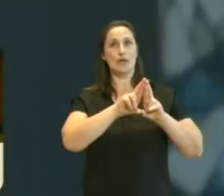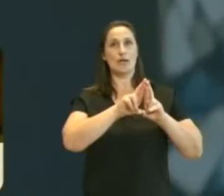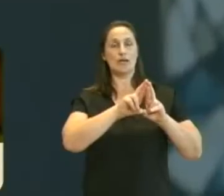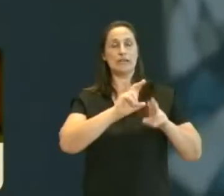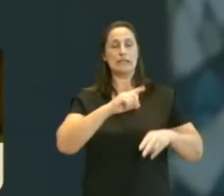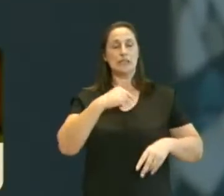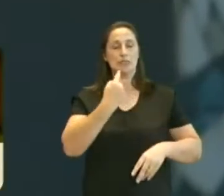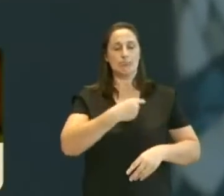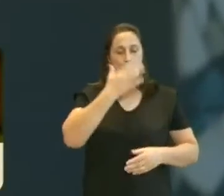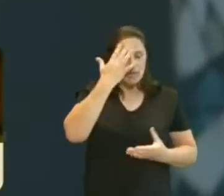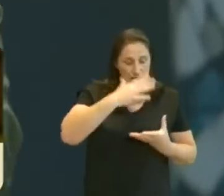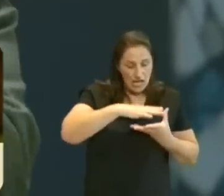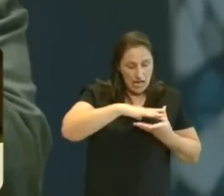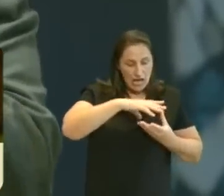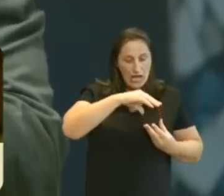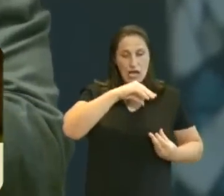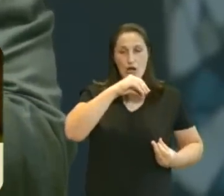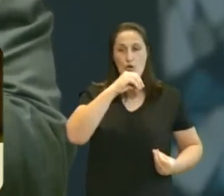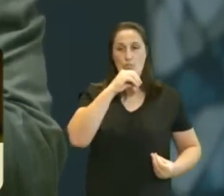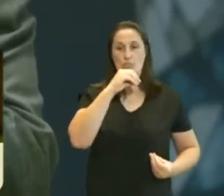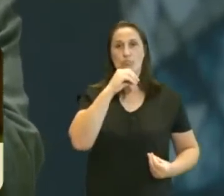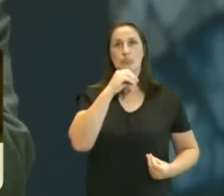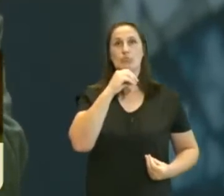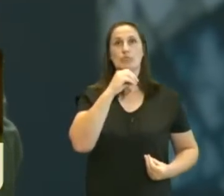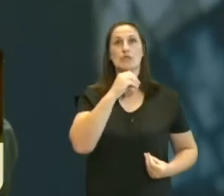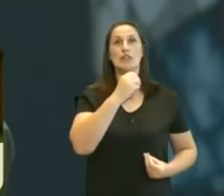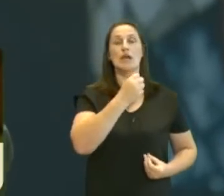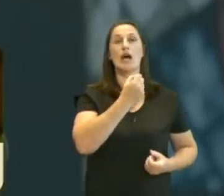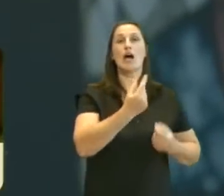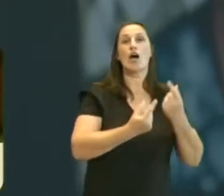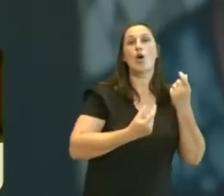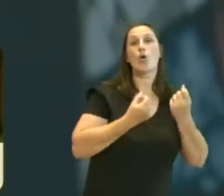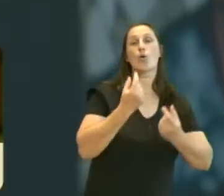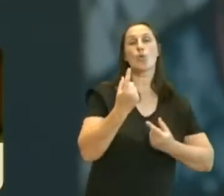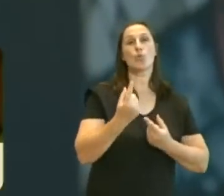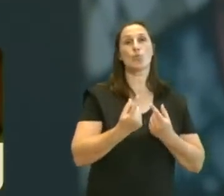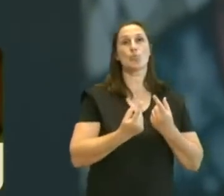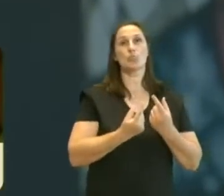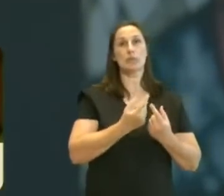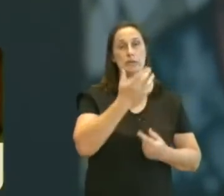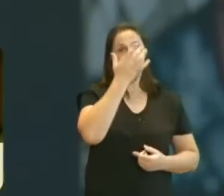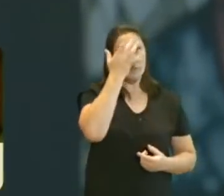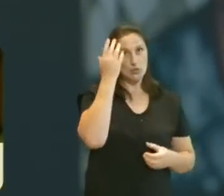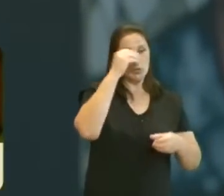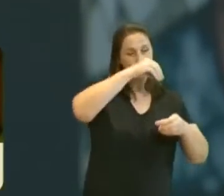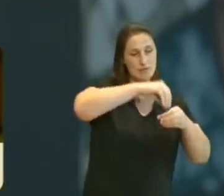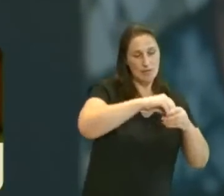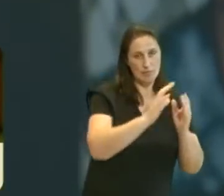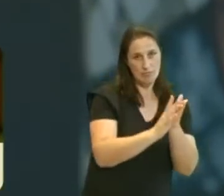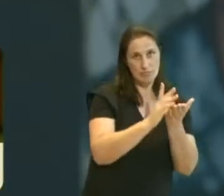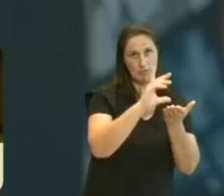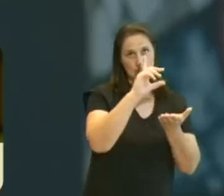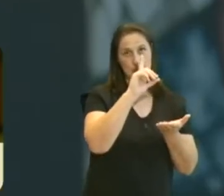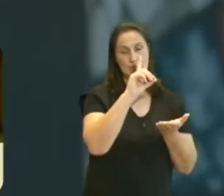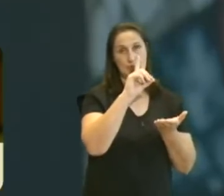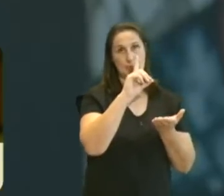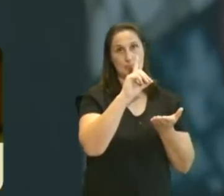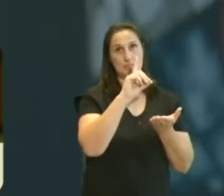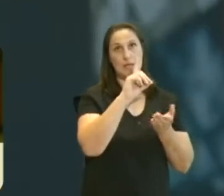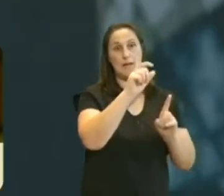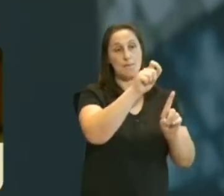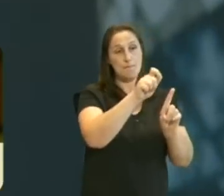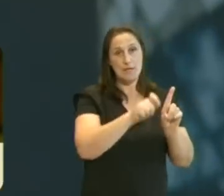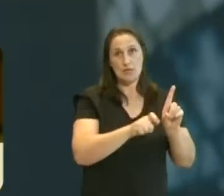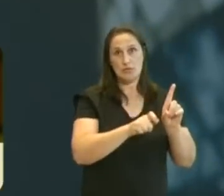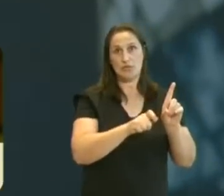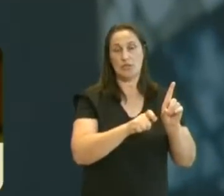própria alma muitos dos servos dele aqui nas Escrituras Sagradas. E é interessante perceber